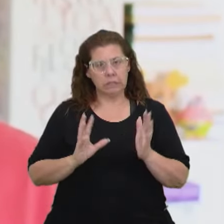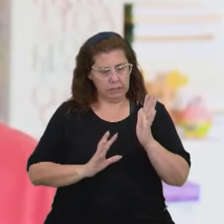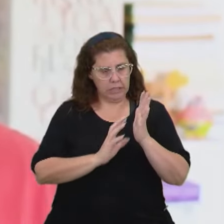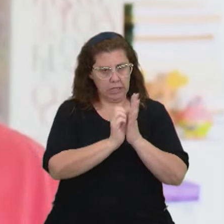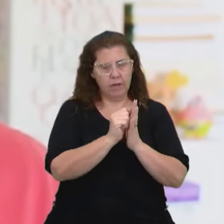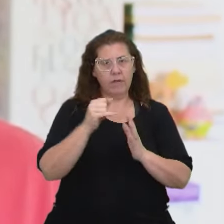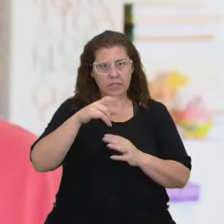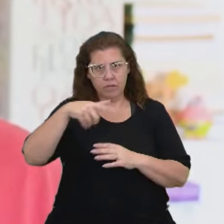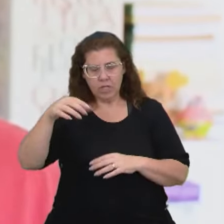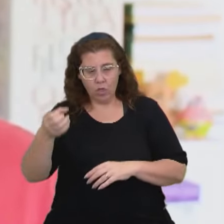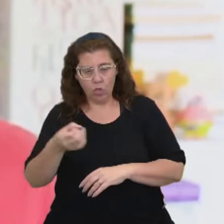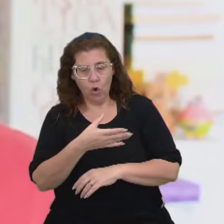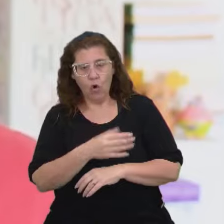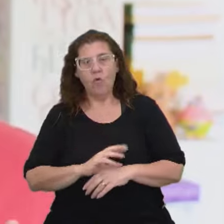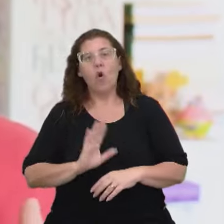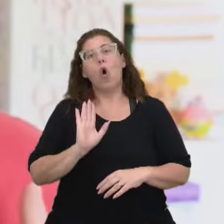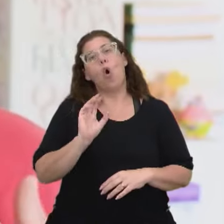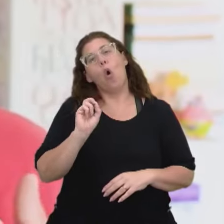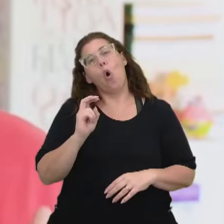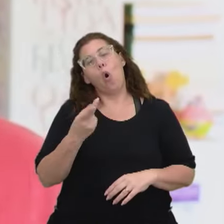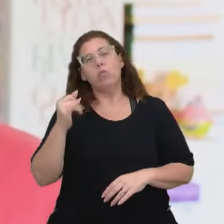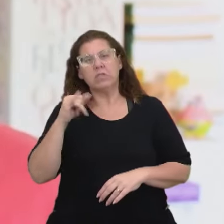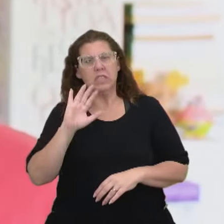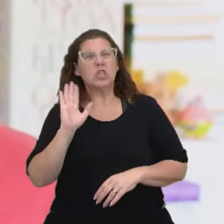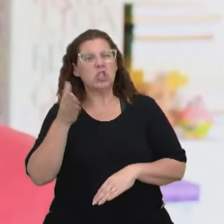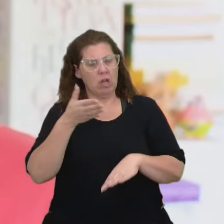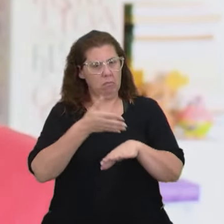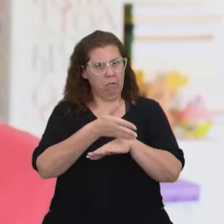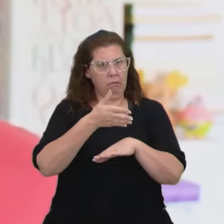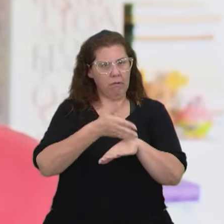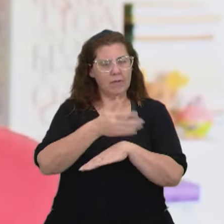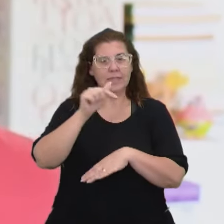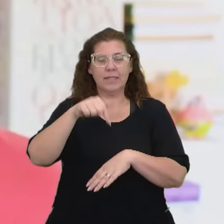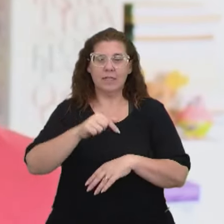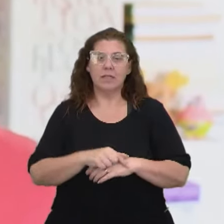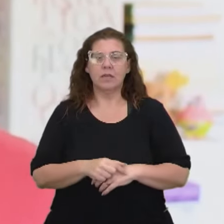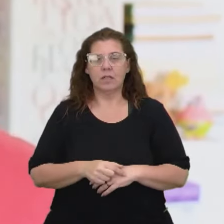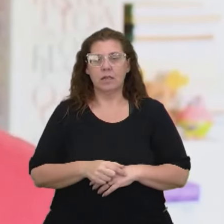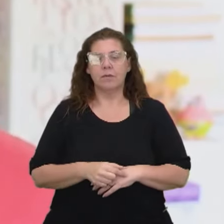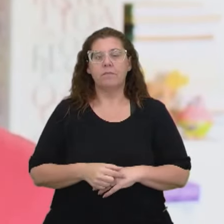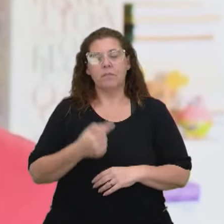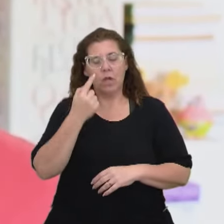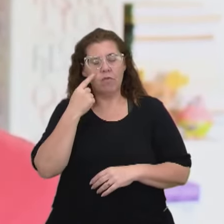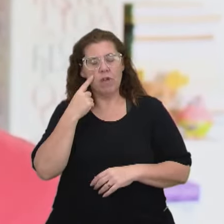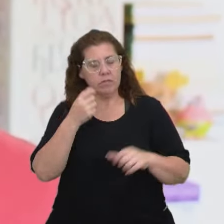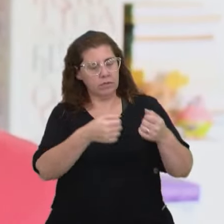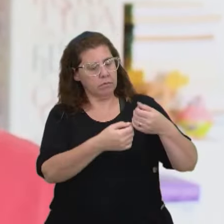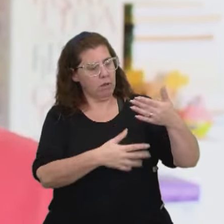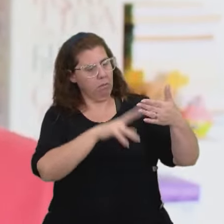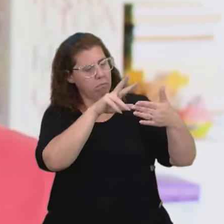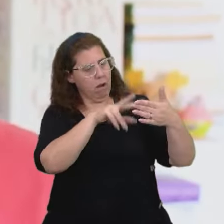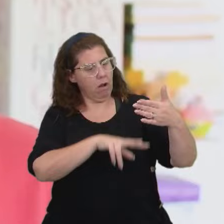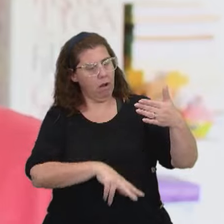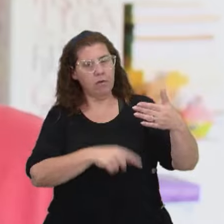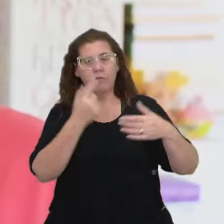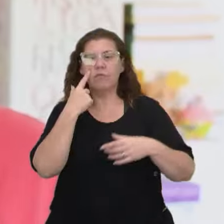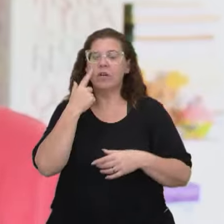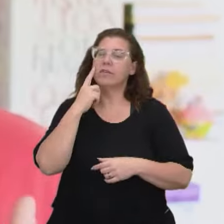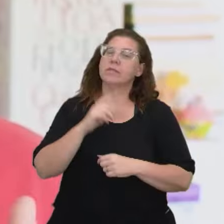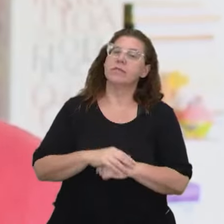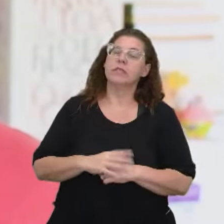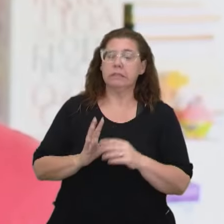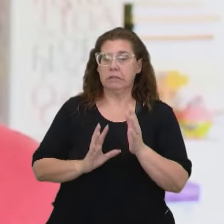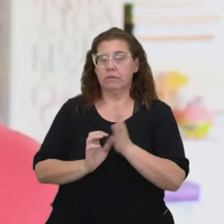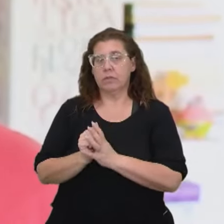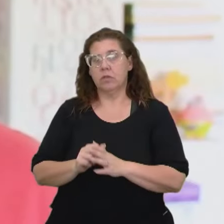é novo por aqui, ou se você já é uma pessoa que frequenta há muito tempo o canal, confere aqui embaixo se você já clicou no botão de inscrever-se, e se